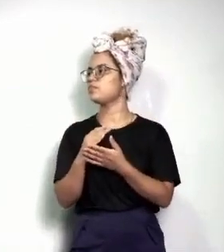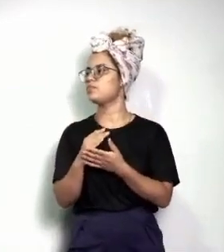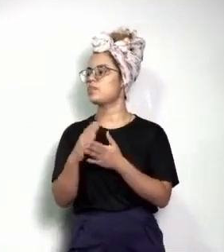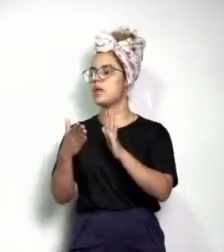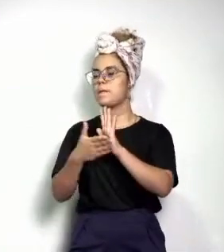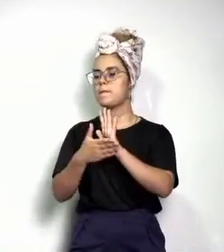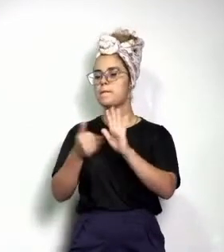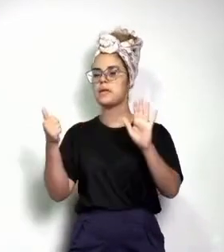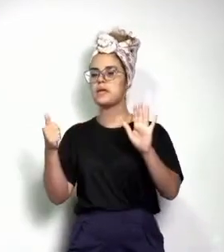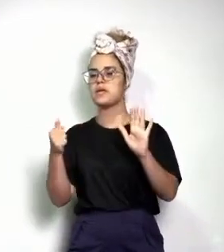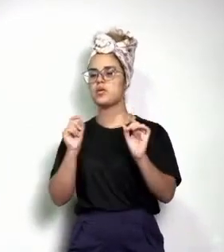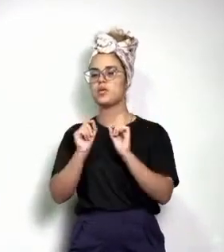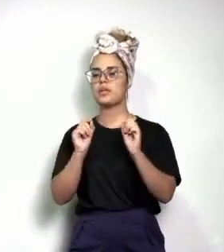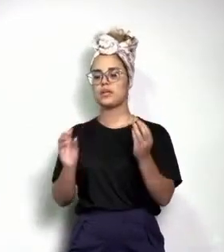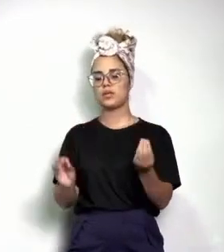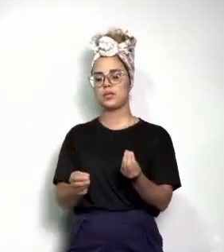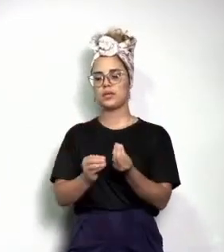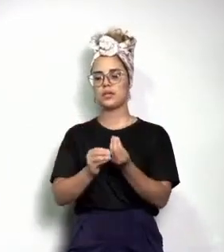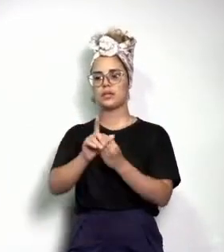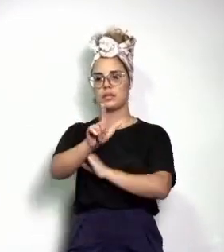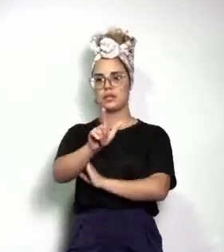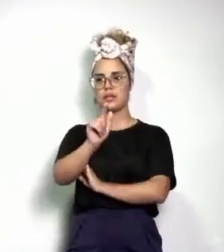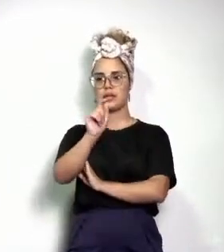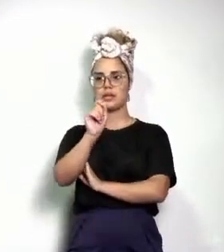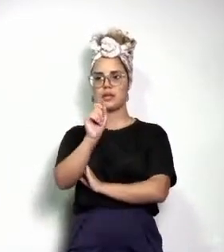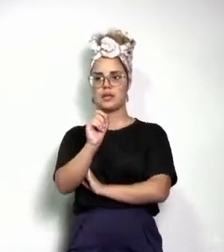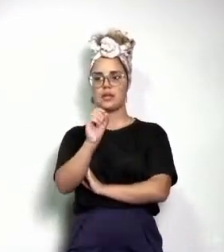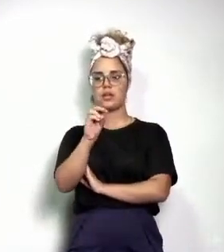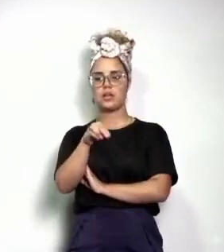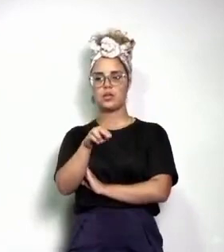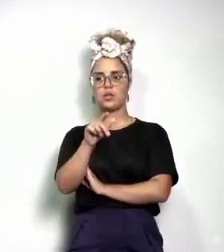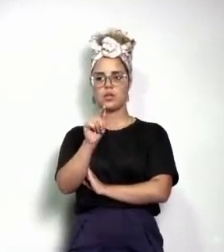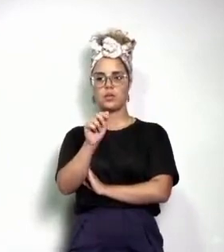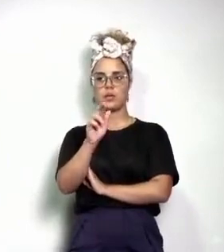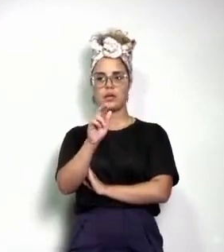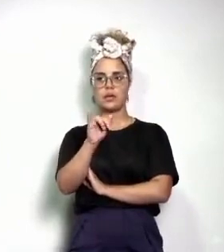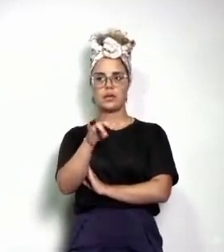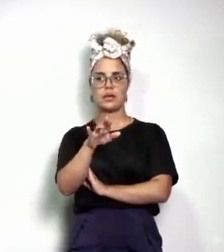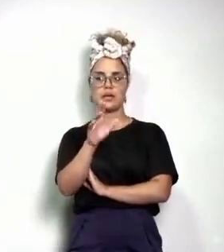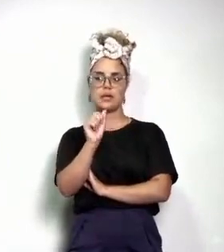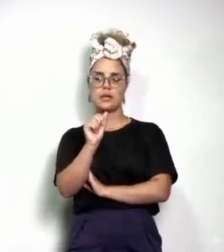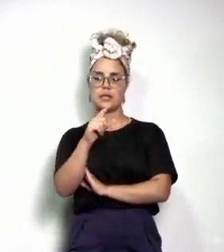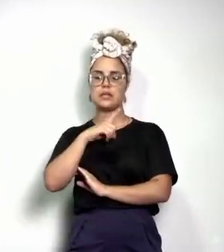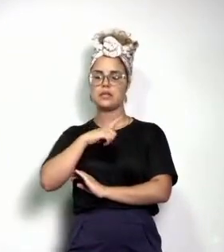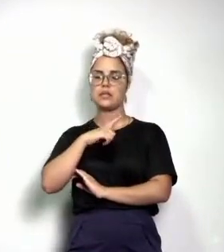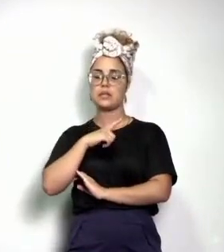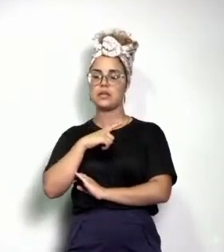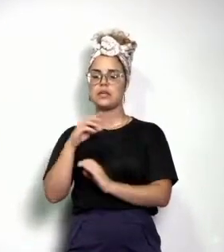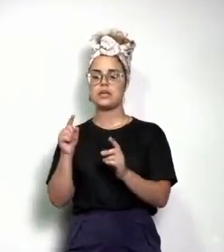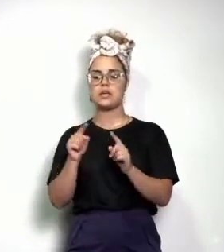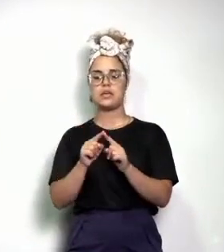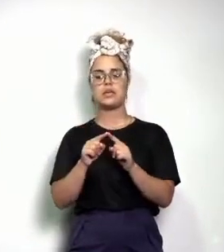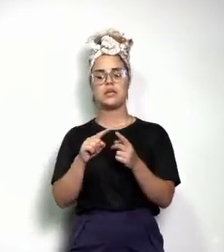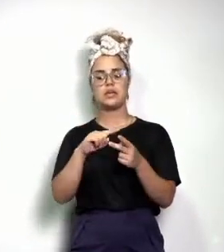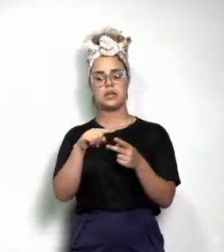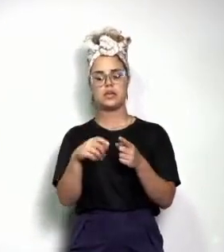tirando o que está na longarina. É, a gente tem o shoulder, a gente